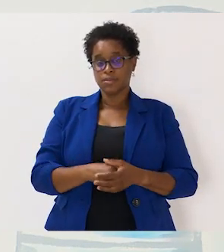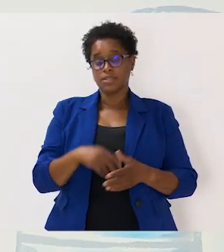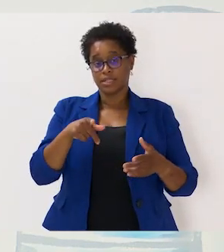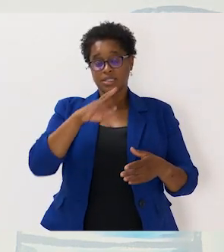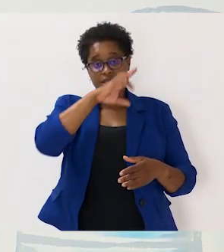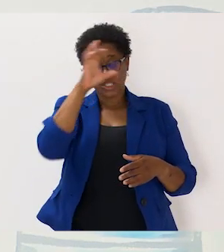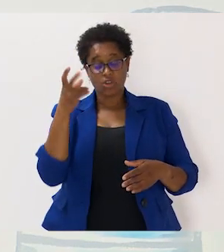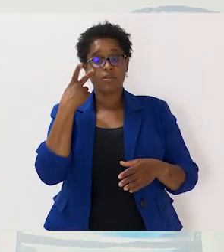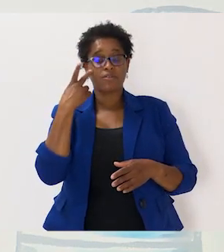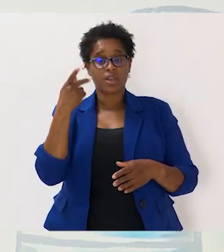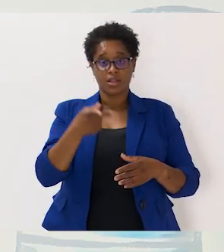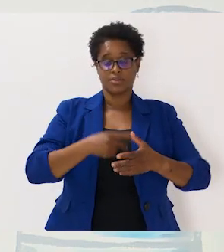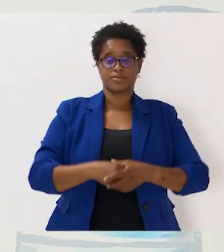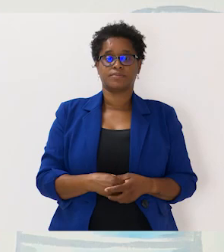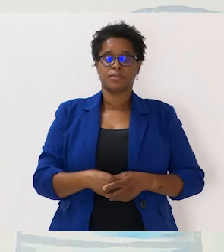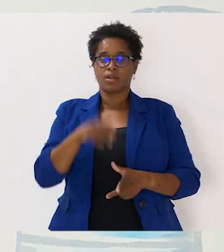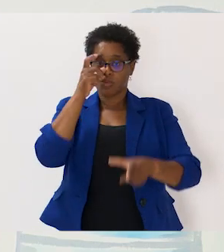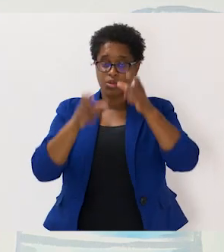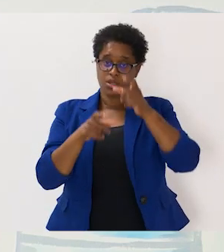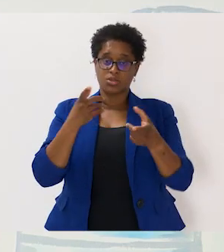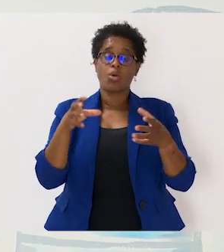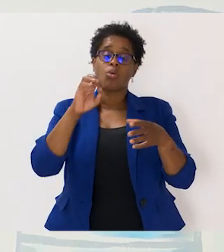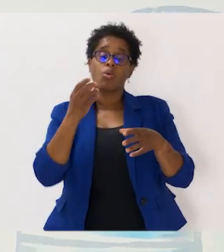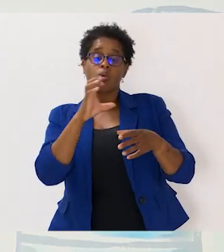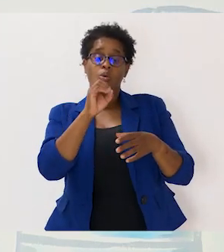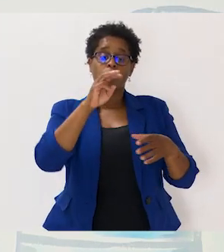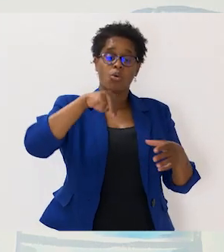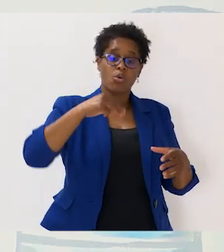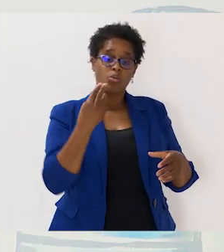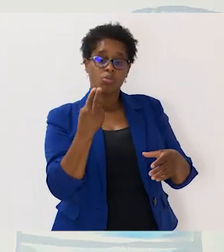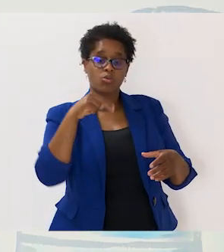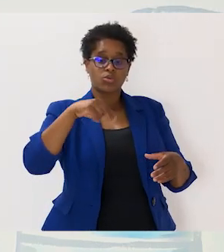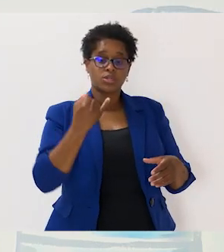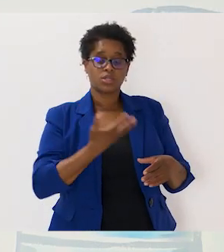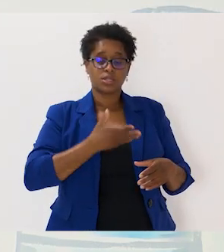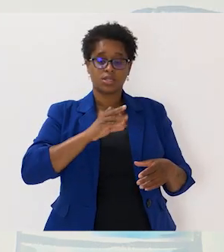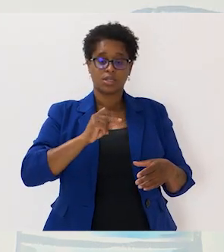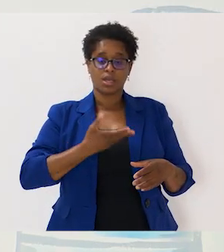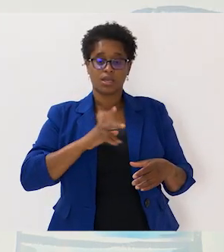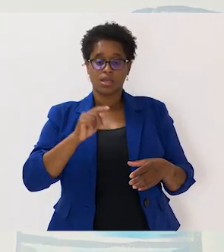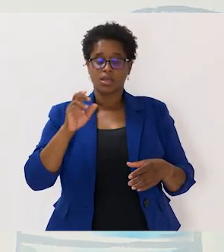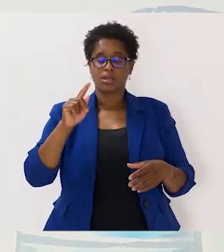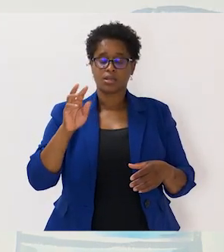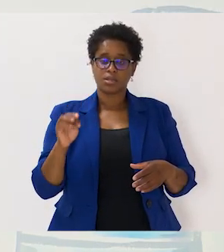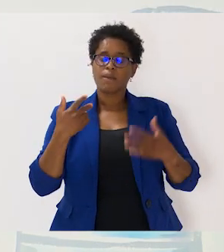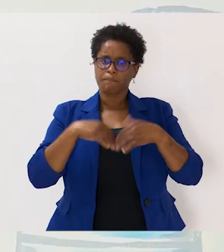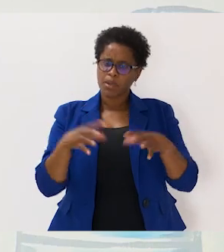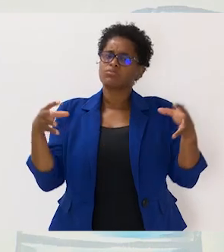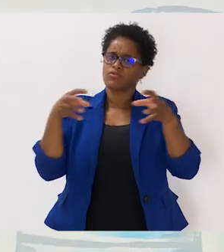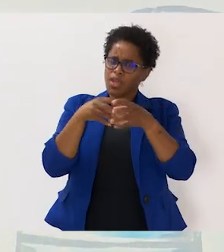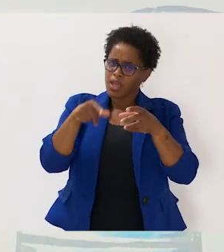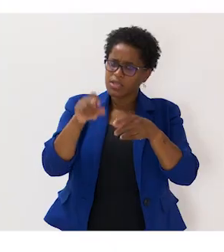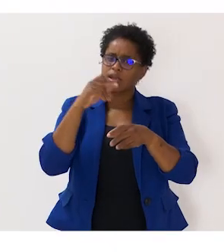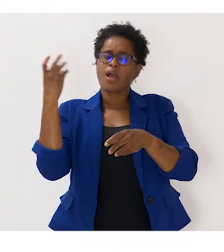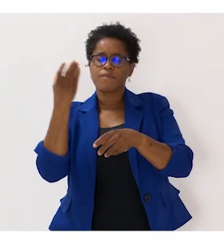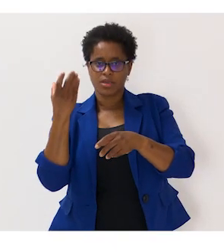vai viver ali populações ou comunidades, não é? Mas que estão adaptadas a este tipo de